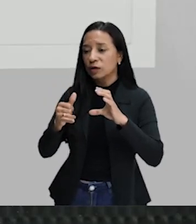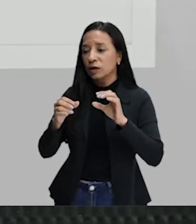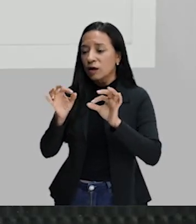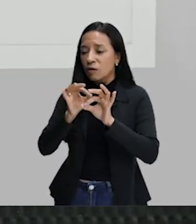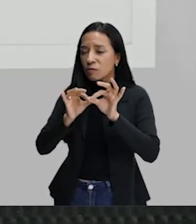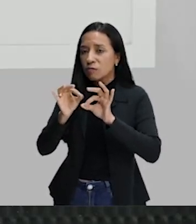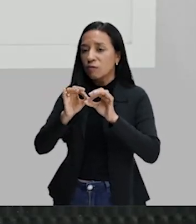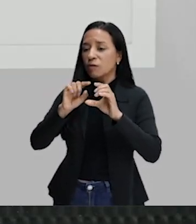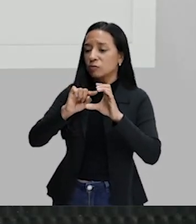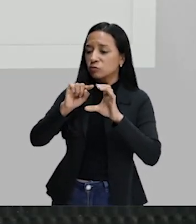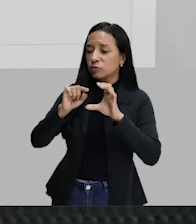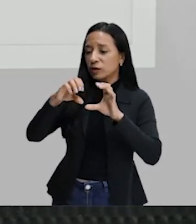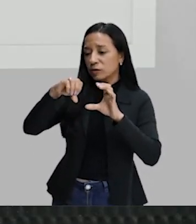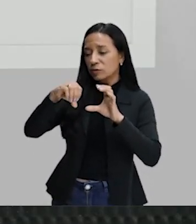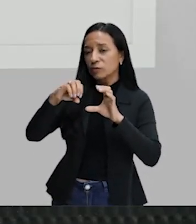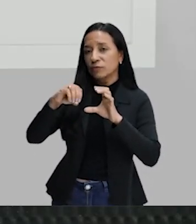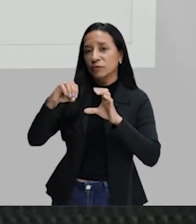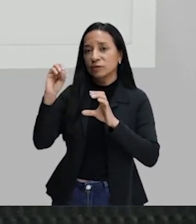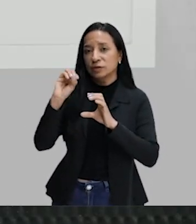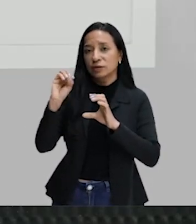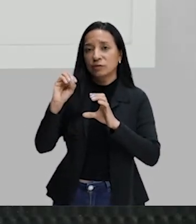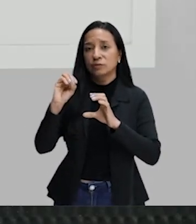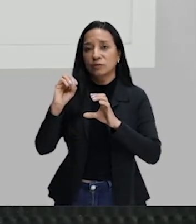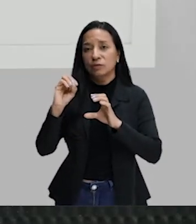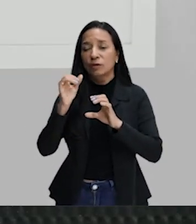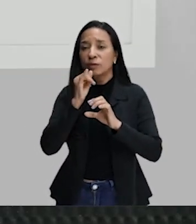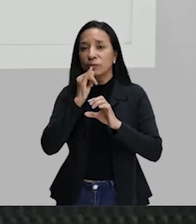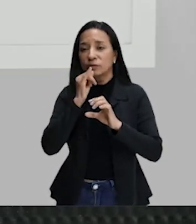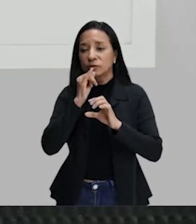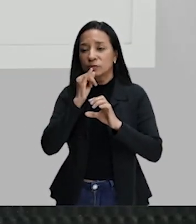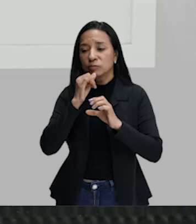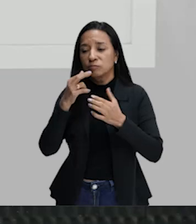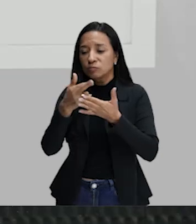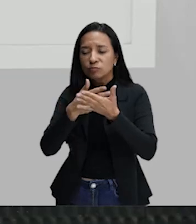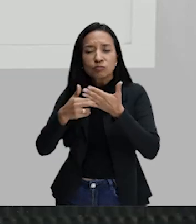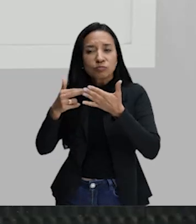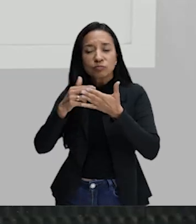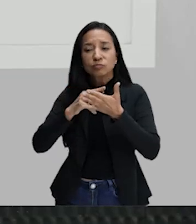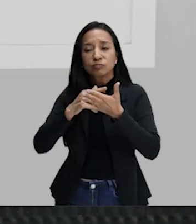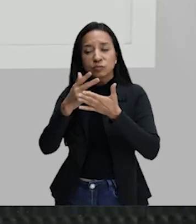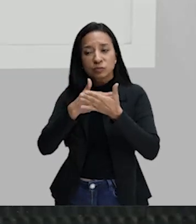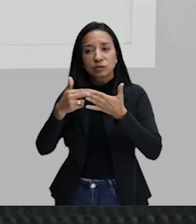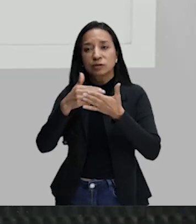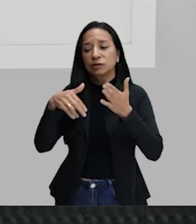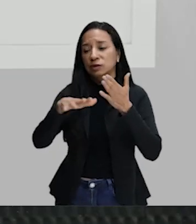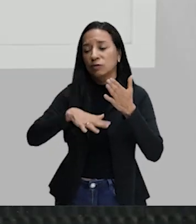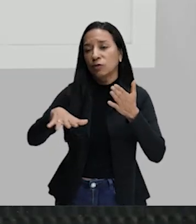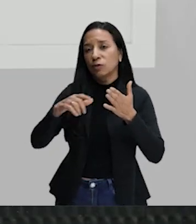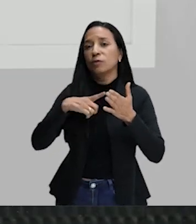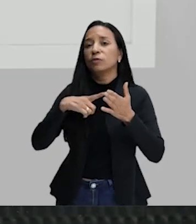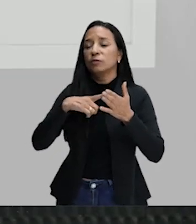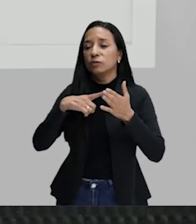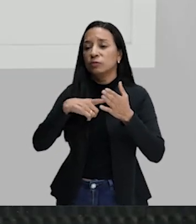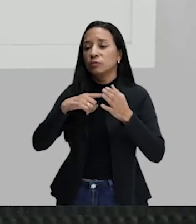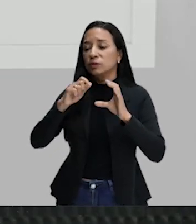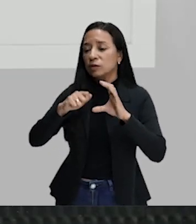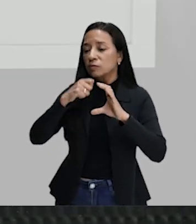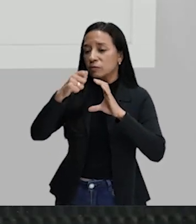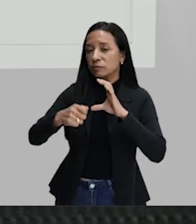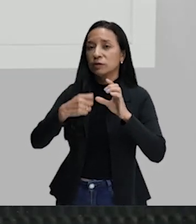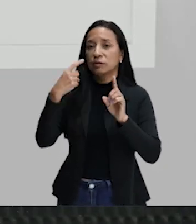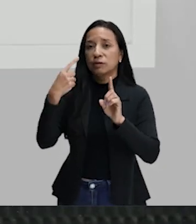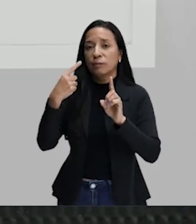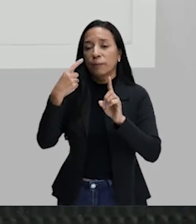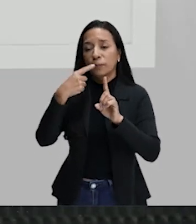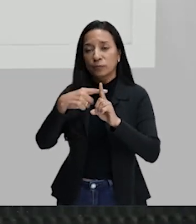Como é que acontece? Então vamos supor aqui o seguinte, eu não vou mais desenhar o campo, eu tenho uma carga positiva, certo? Eu desenho sempre a positiva